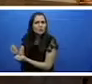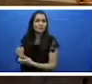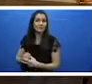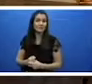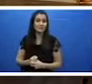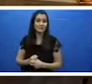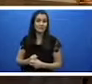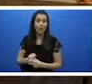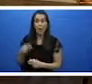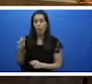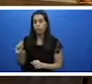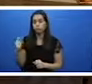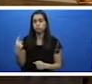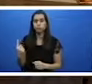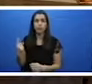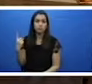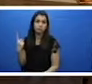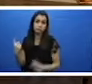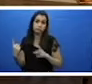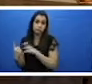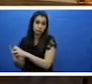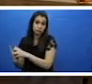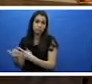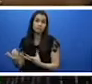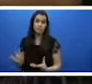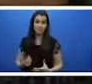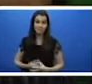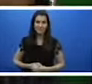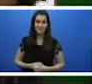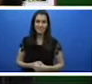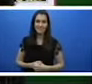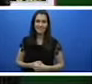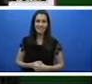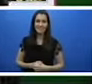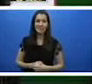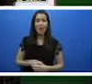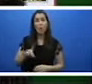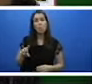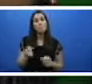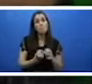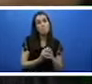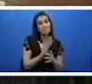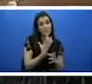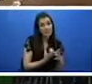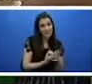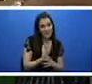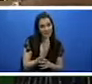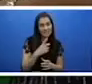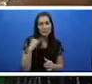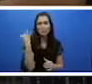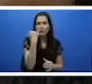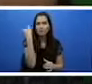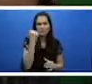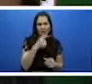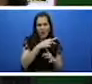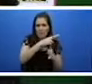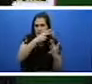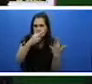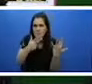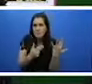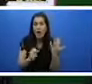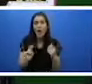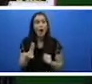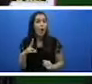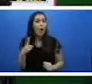mais independentes, tá? Seja identificando plantas que alimentam sua espécie, ou seja